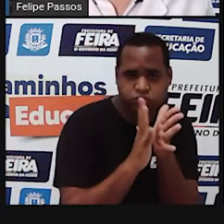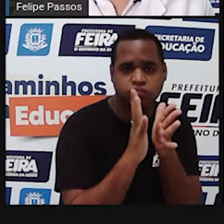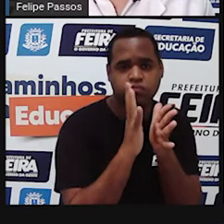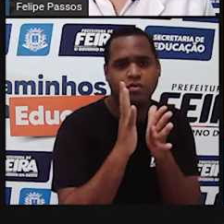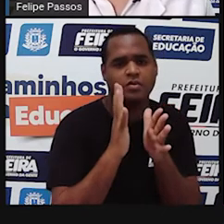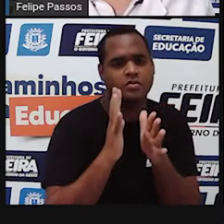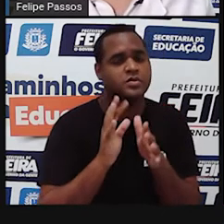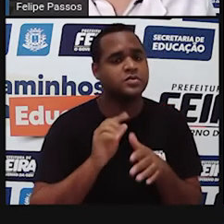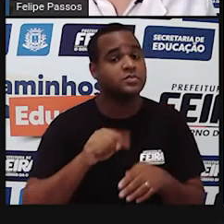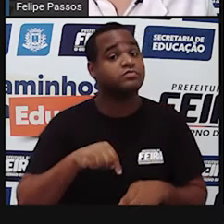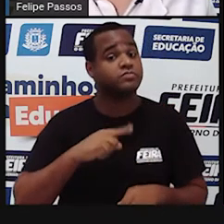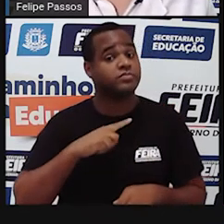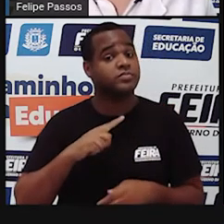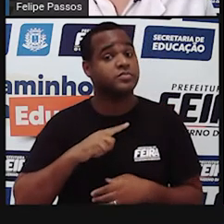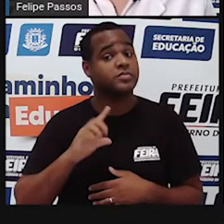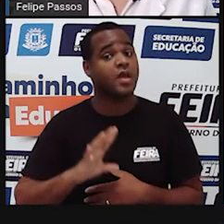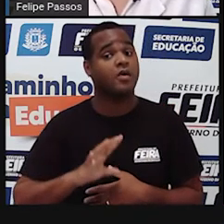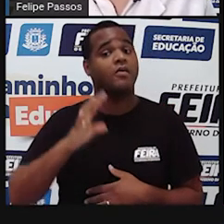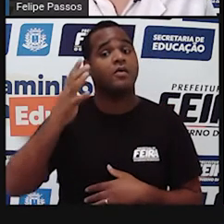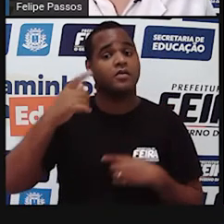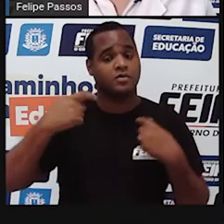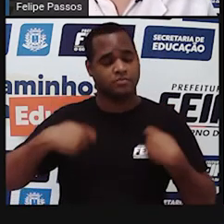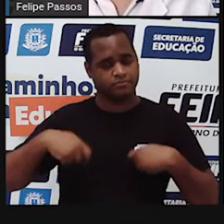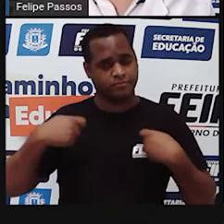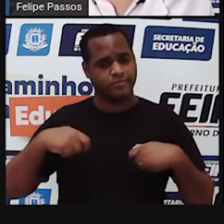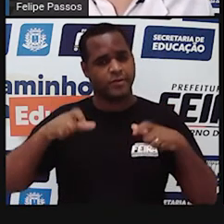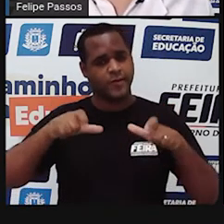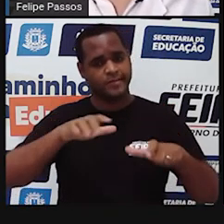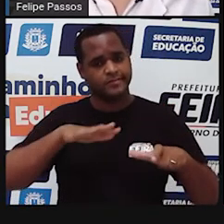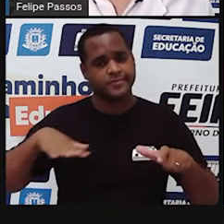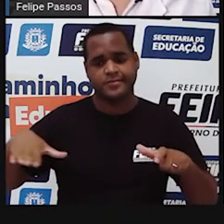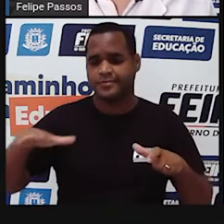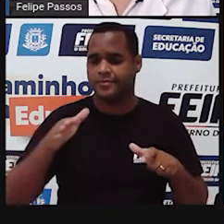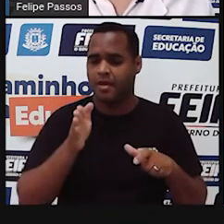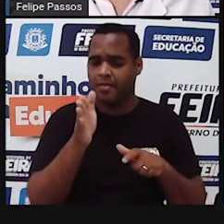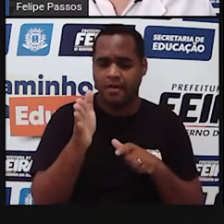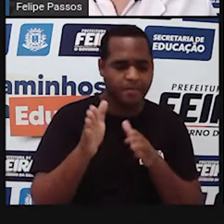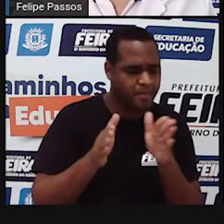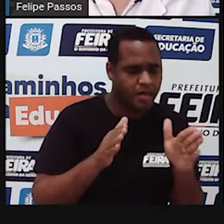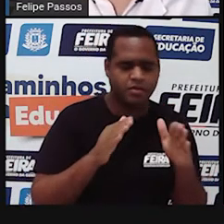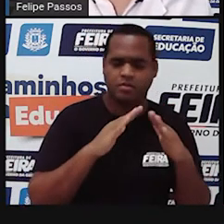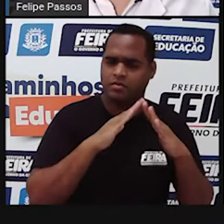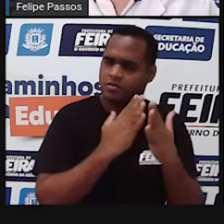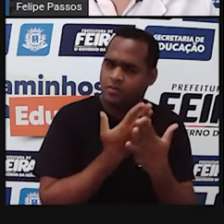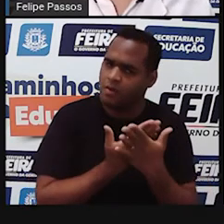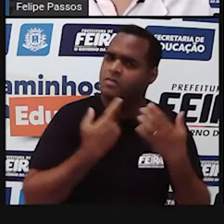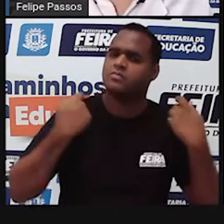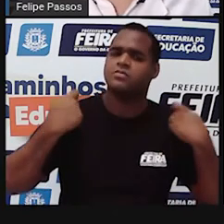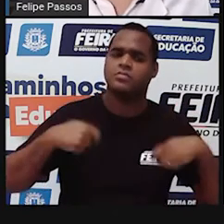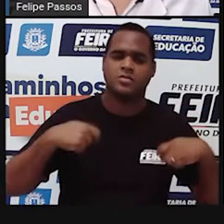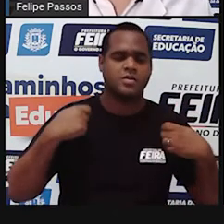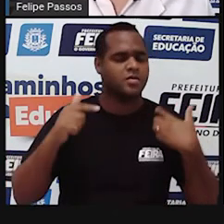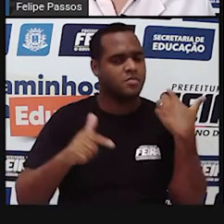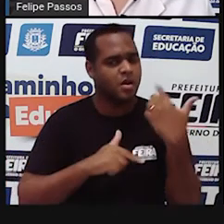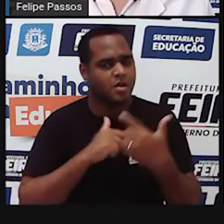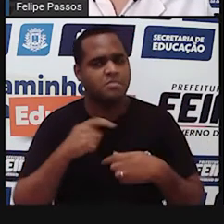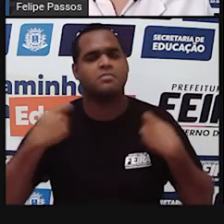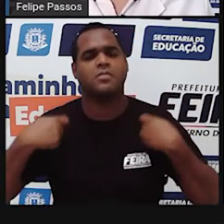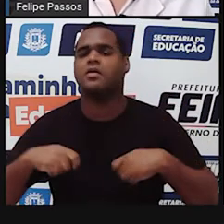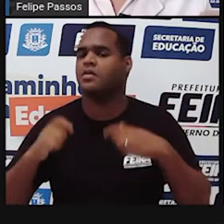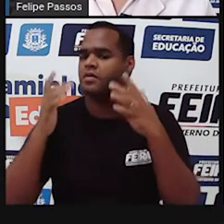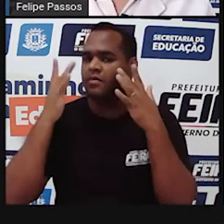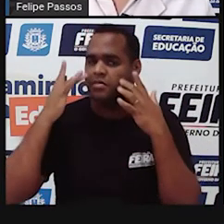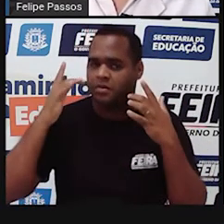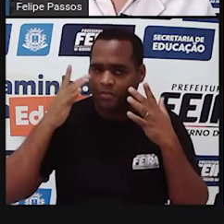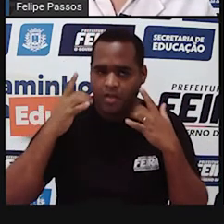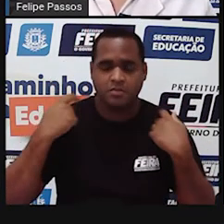rodas que ela não vai poder frequentar os espaços, ela não vai poder ir para a escola, trabalhar, ir ao teatro, né? Então, essas